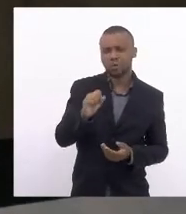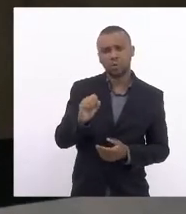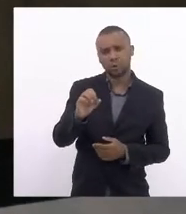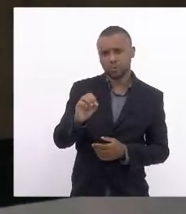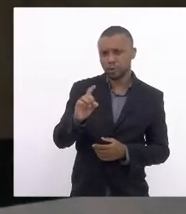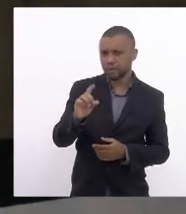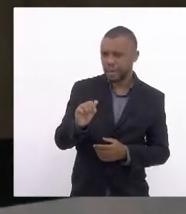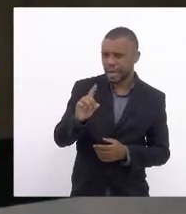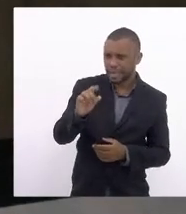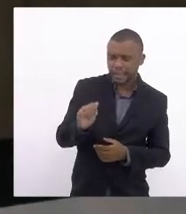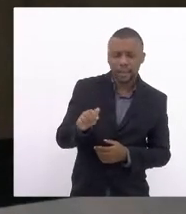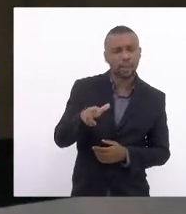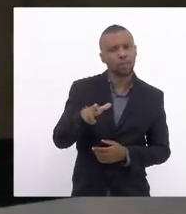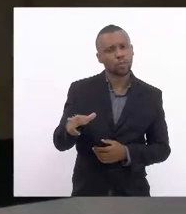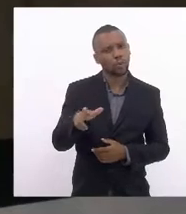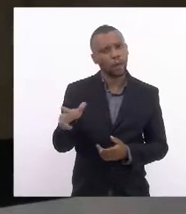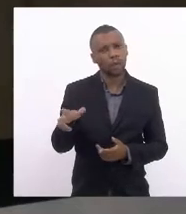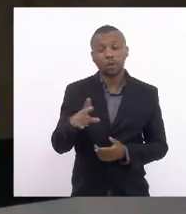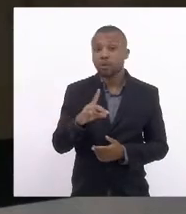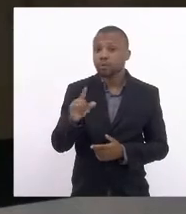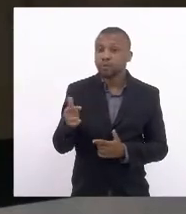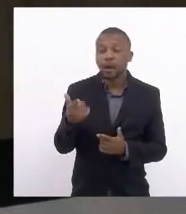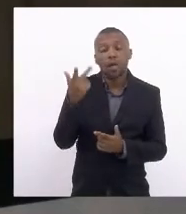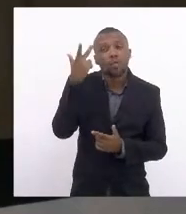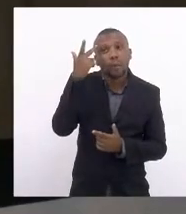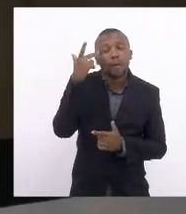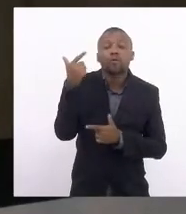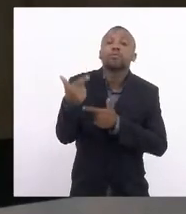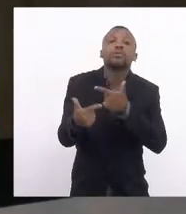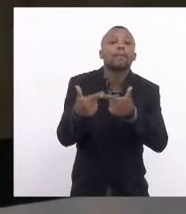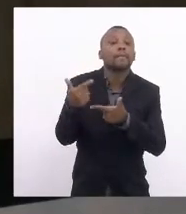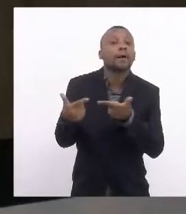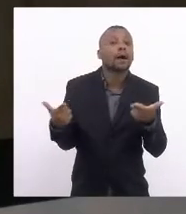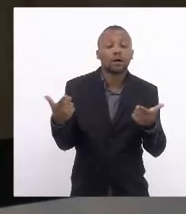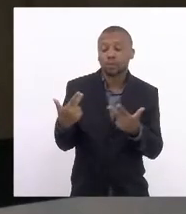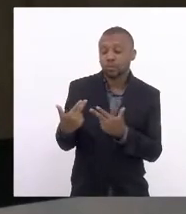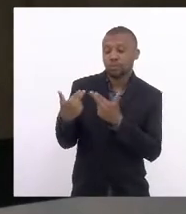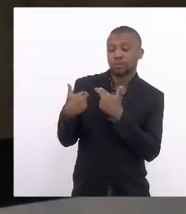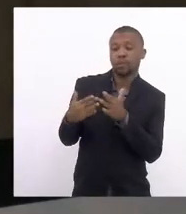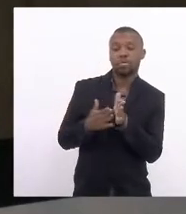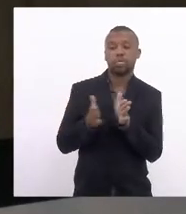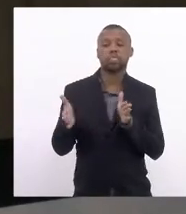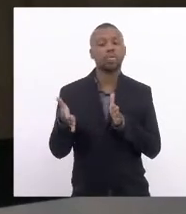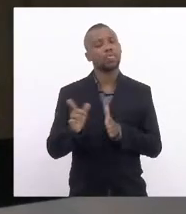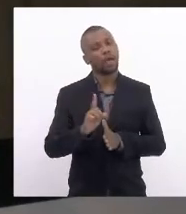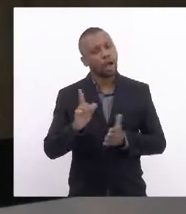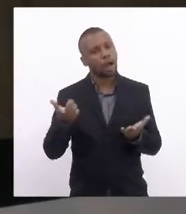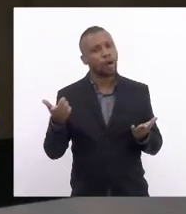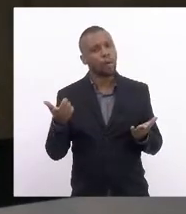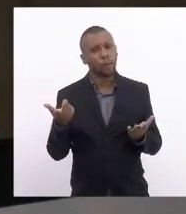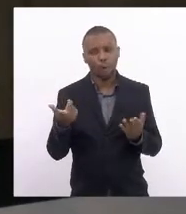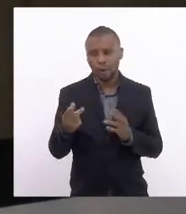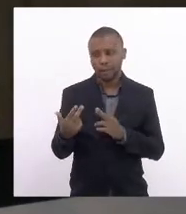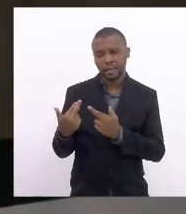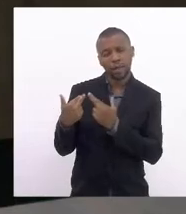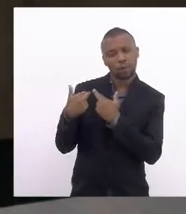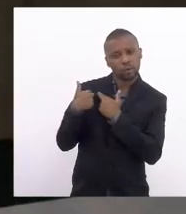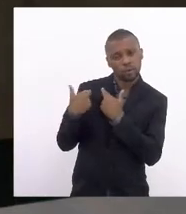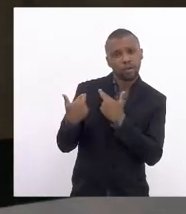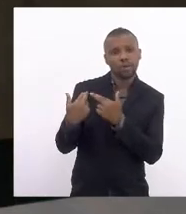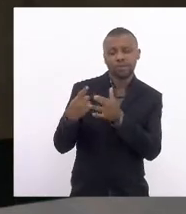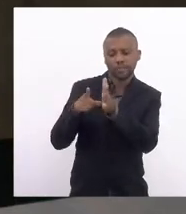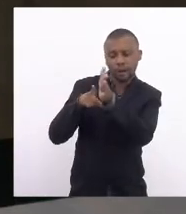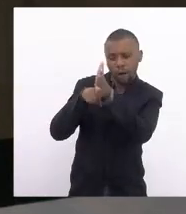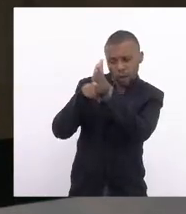de trabalho. O que nós estamos fazendo aqui é não fugir da nossa responsabilidade. A responsabilidade de